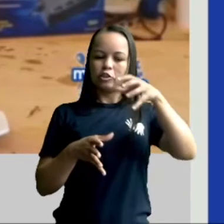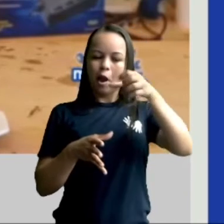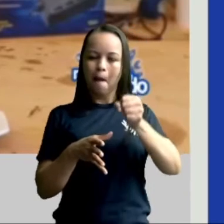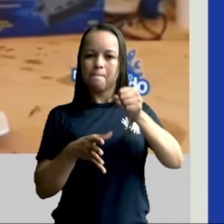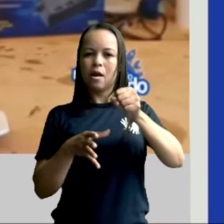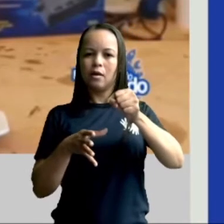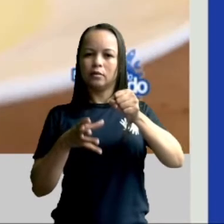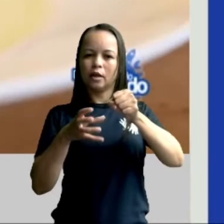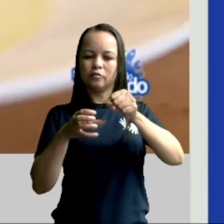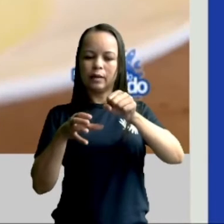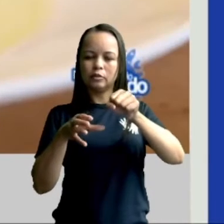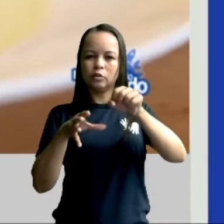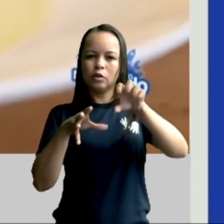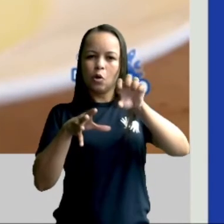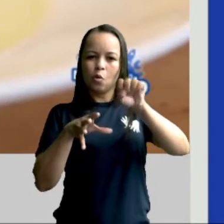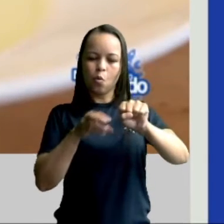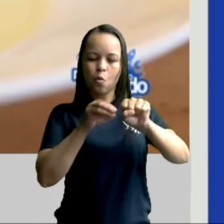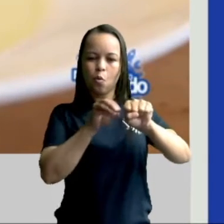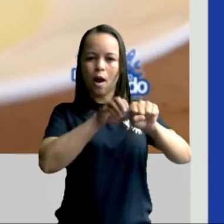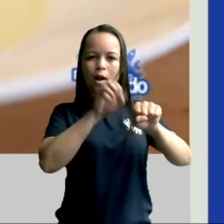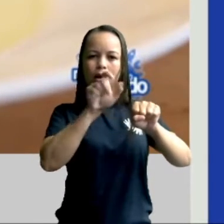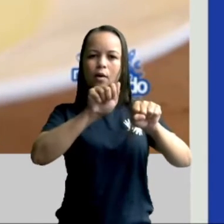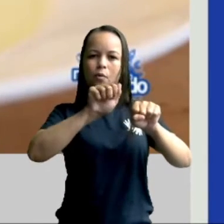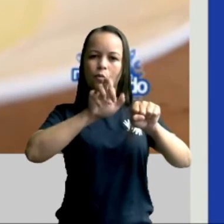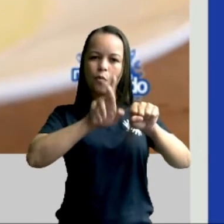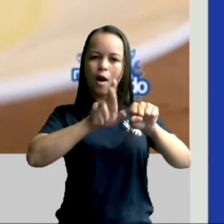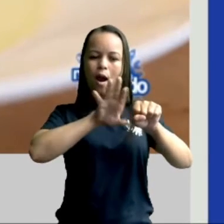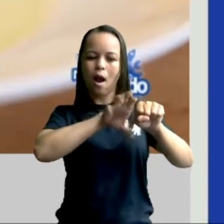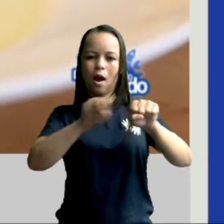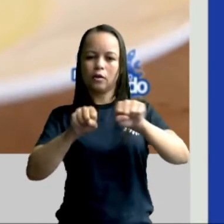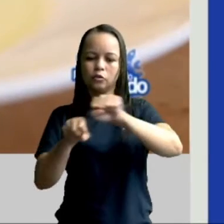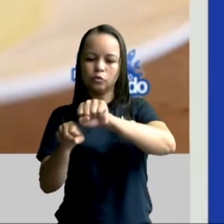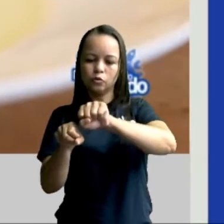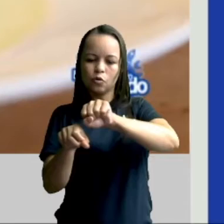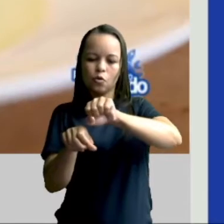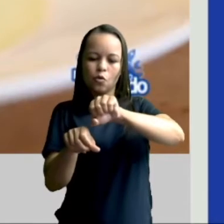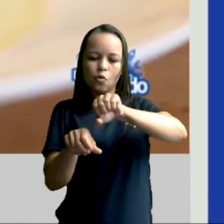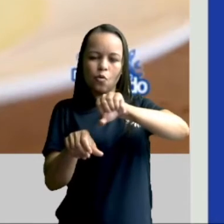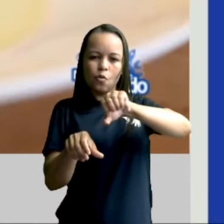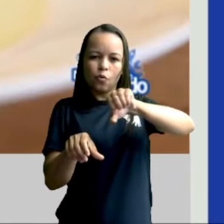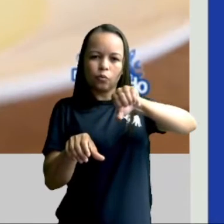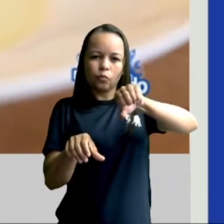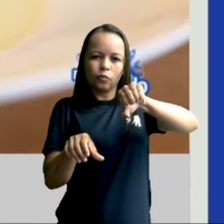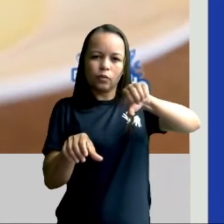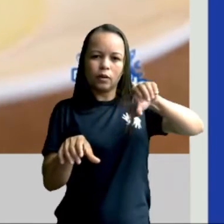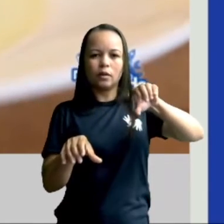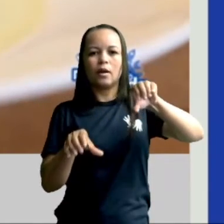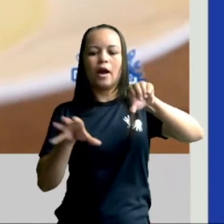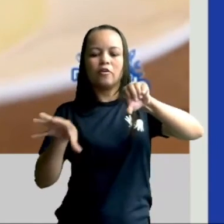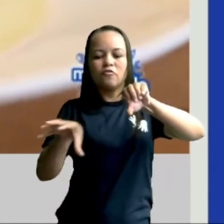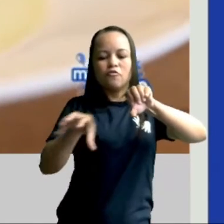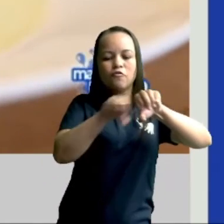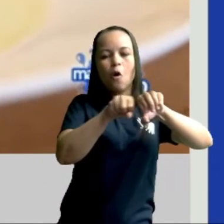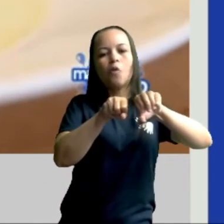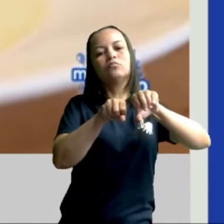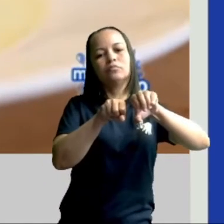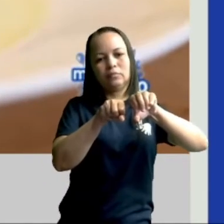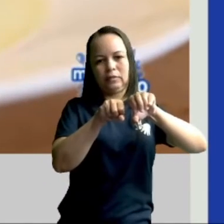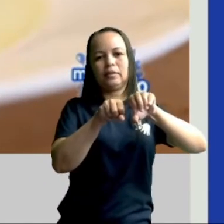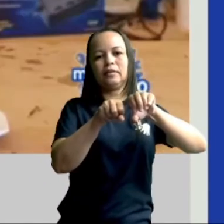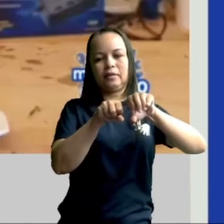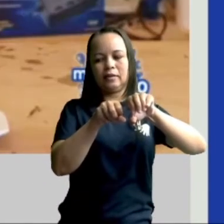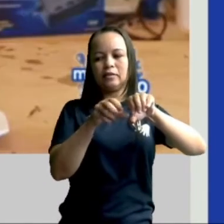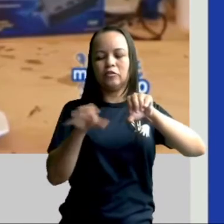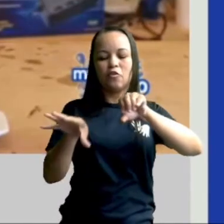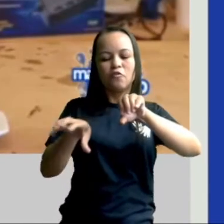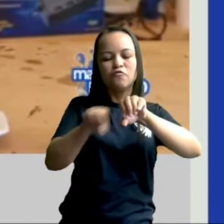aí a gente coloca a garrafa sobre a gema e solta a garrafa. E a garrafa volta ao volume em que ela estava